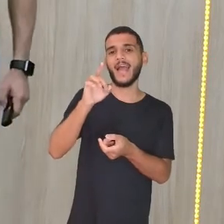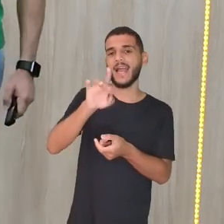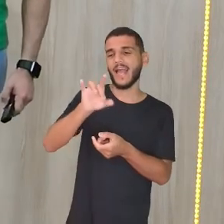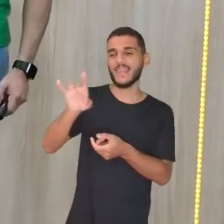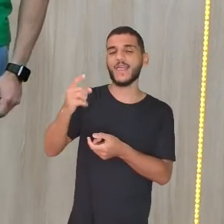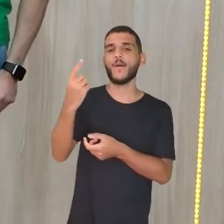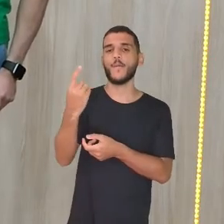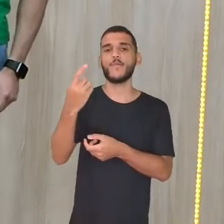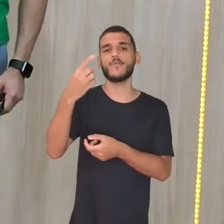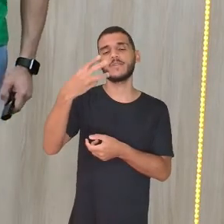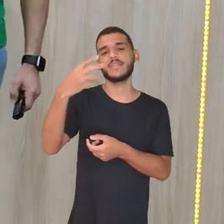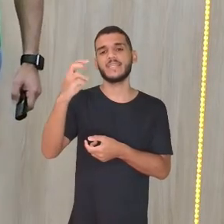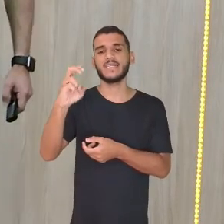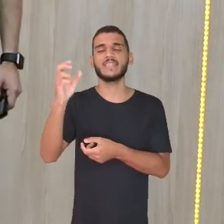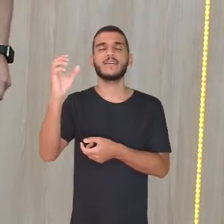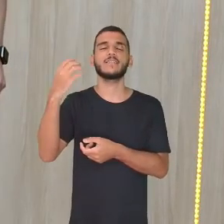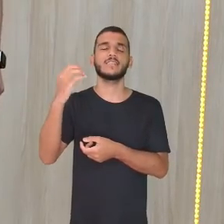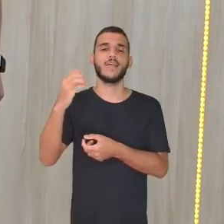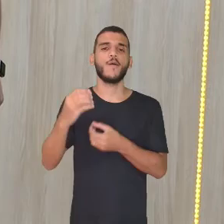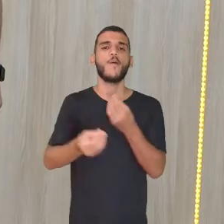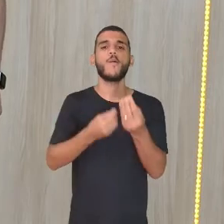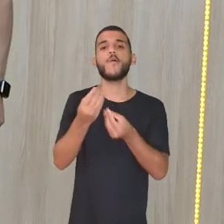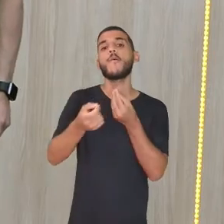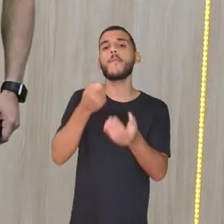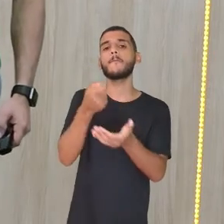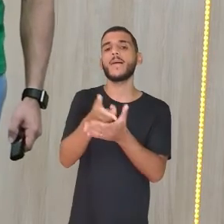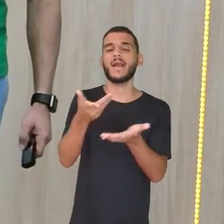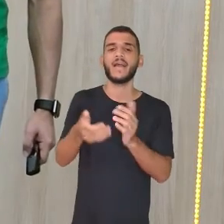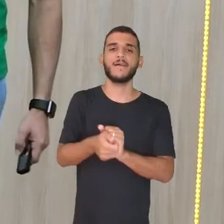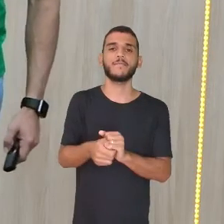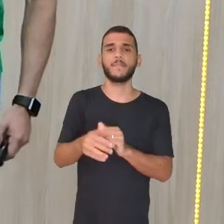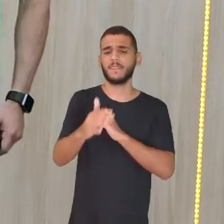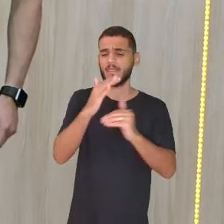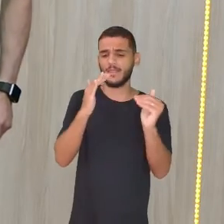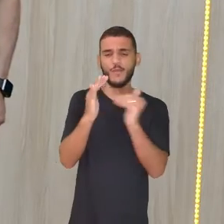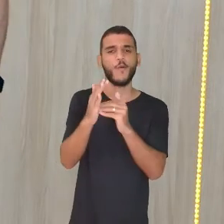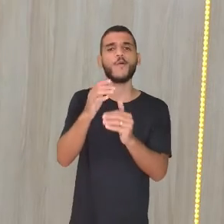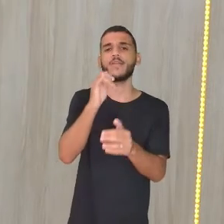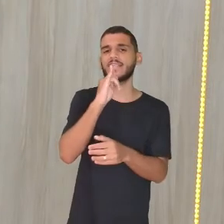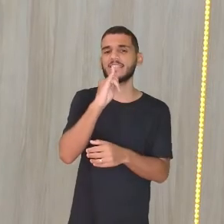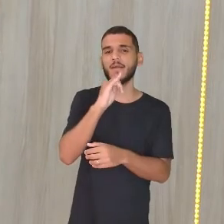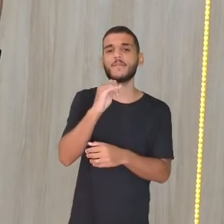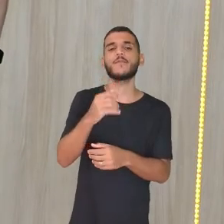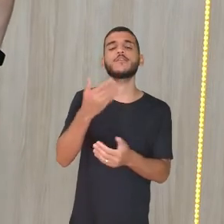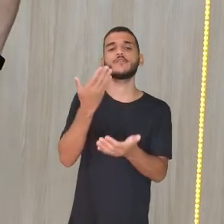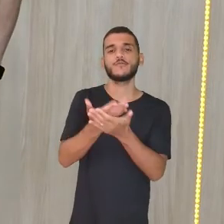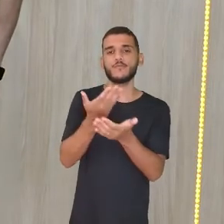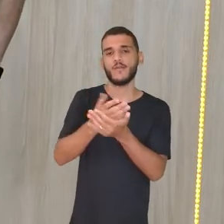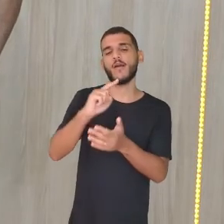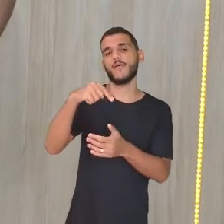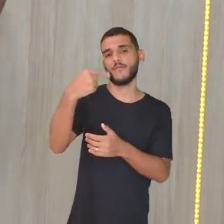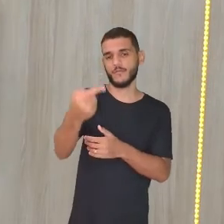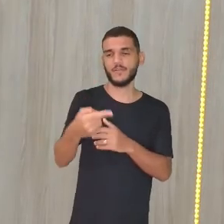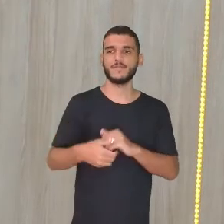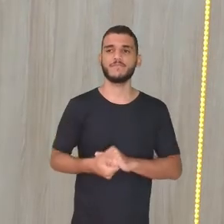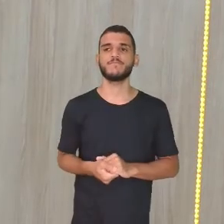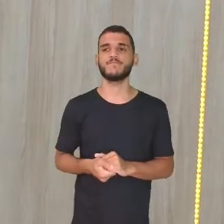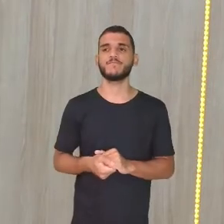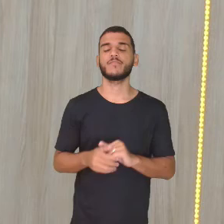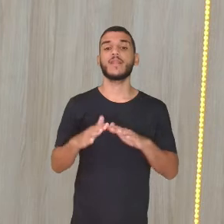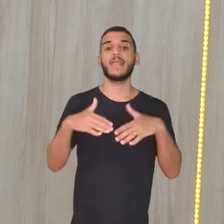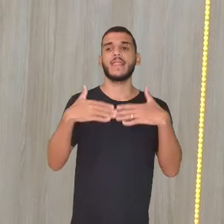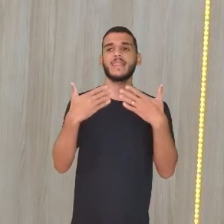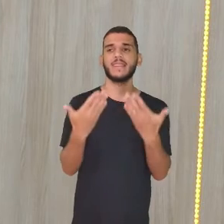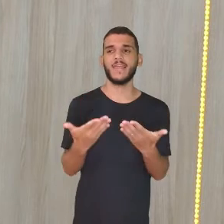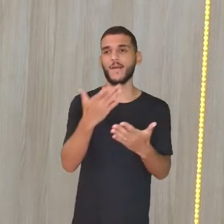centavos, quanto é que eu vou pagar? Todos esses exemplos aí a gente vai ver na próxima aula. Belezinha? Então, é isso,